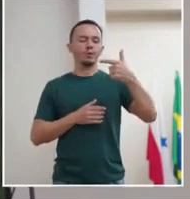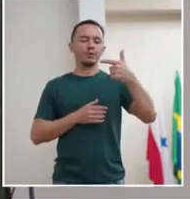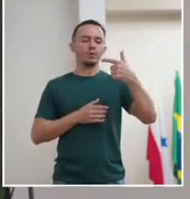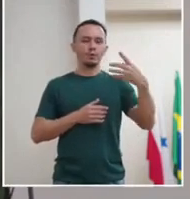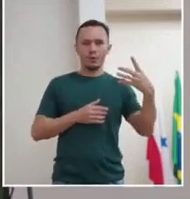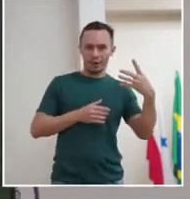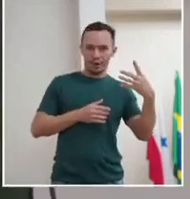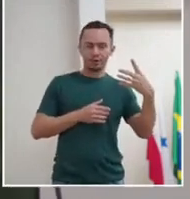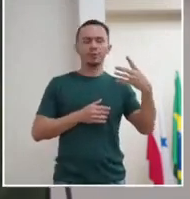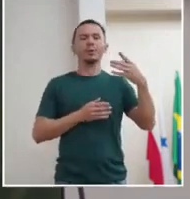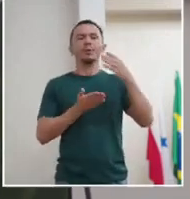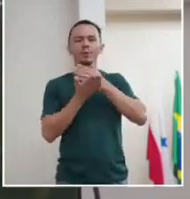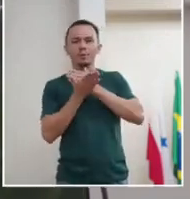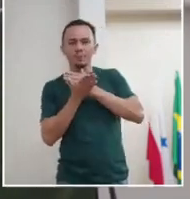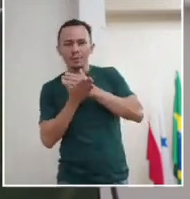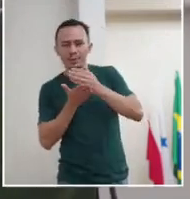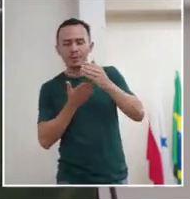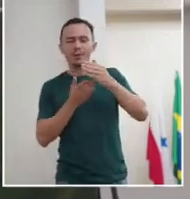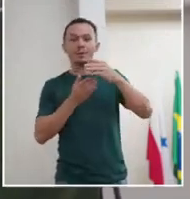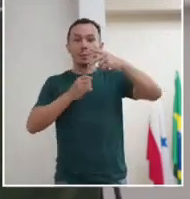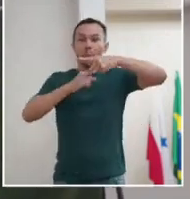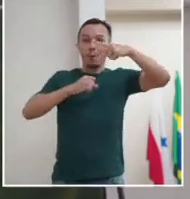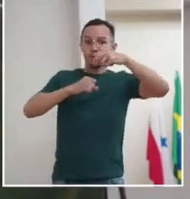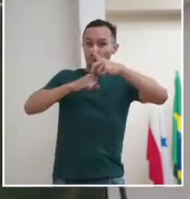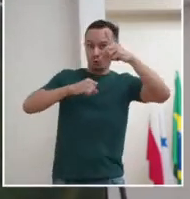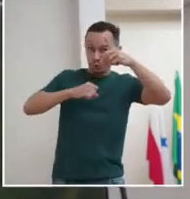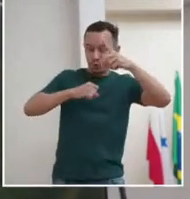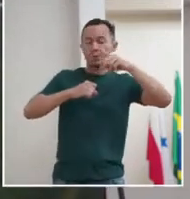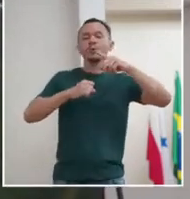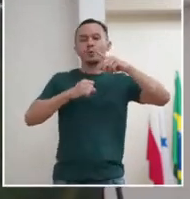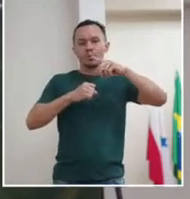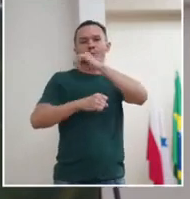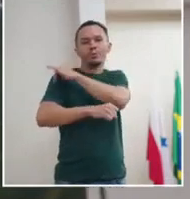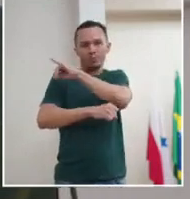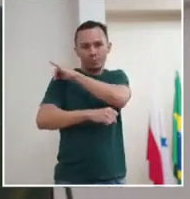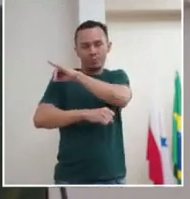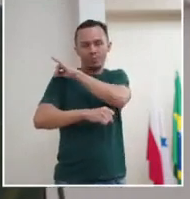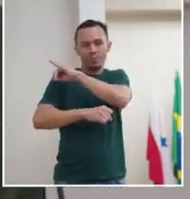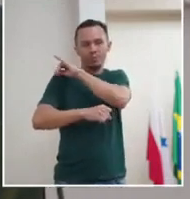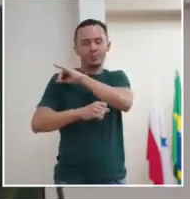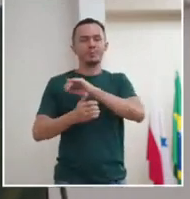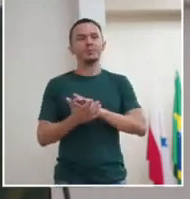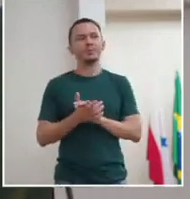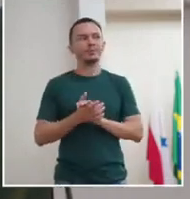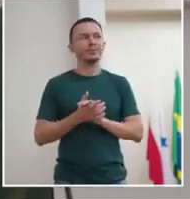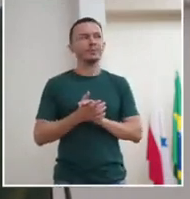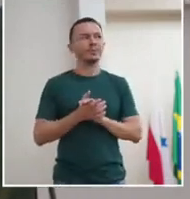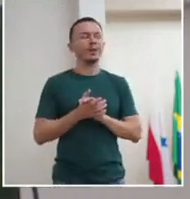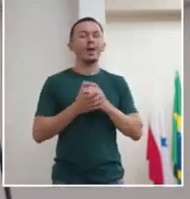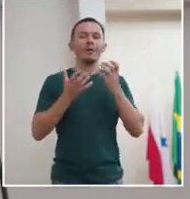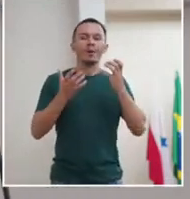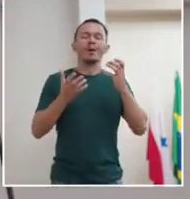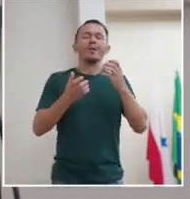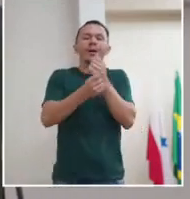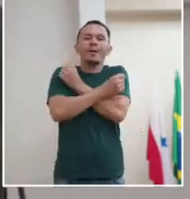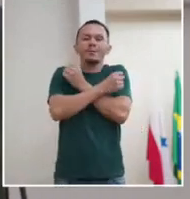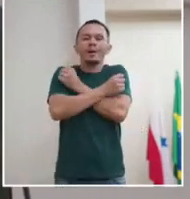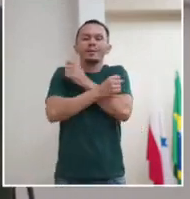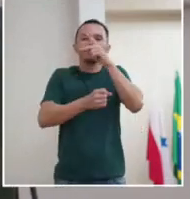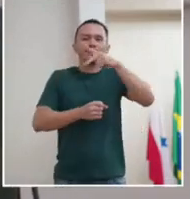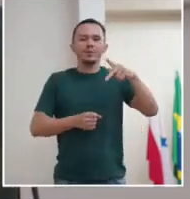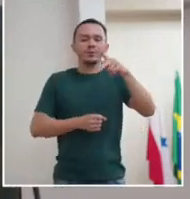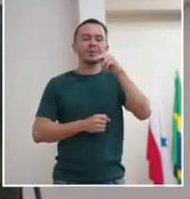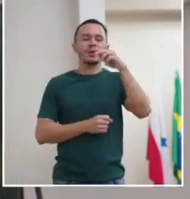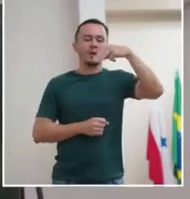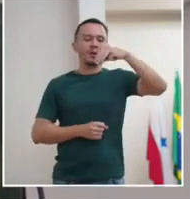pós-doutorado com supervisão da professora Heloísa Maria Bertol, a quem eu queria aproveitar e mandar um abraço, que ela deve estar assistindo.